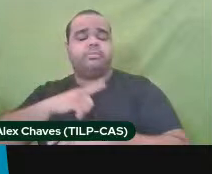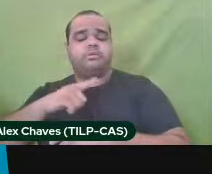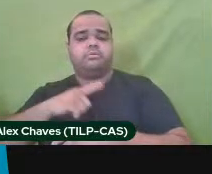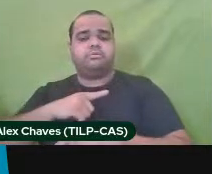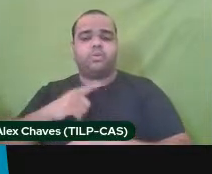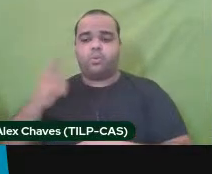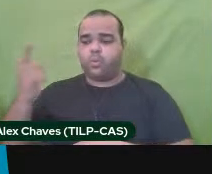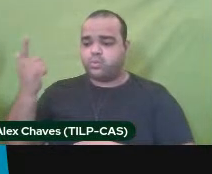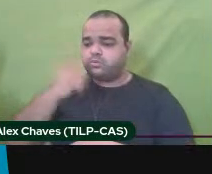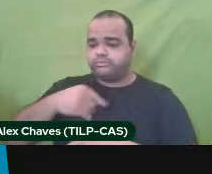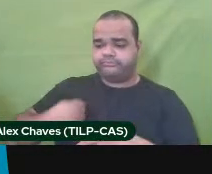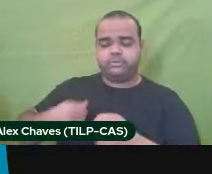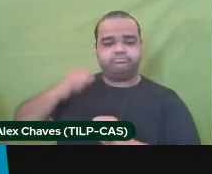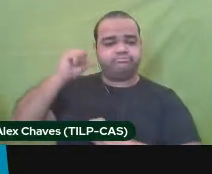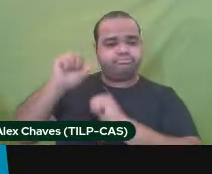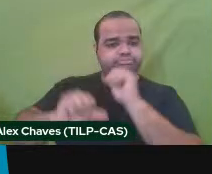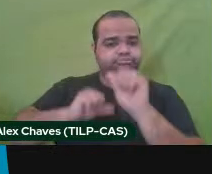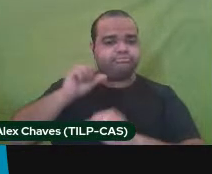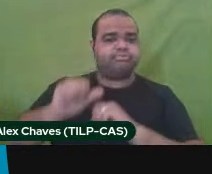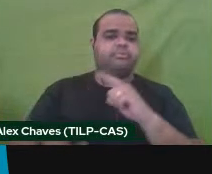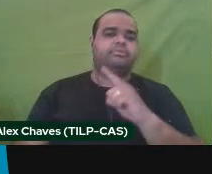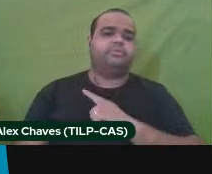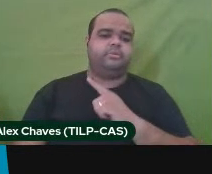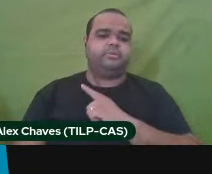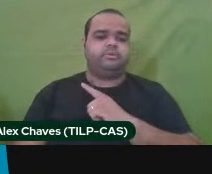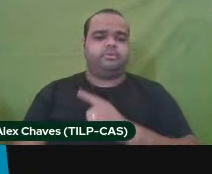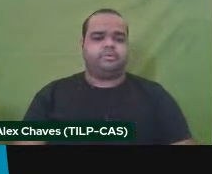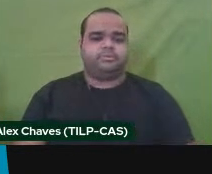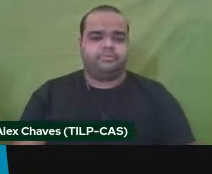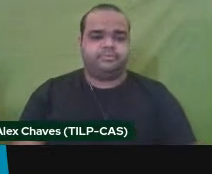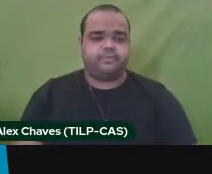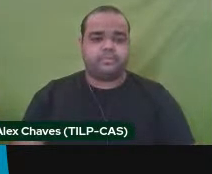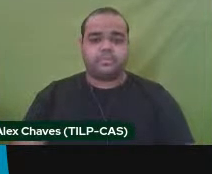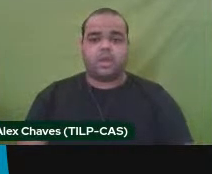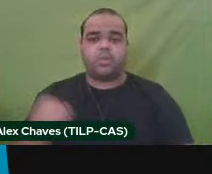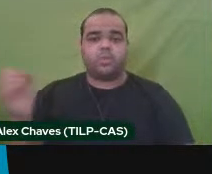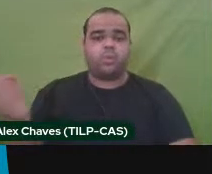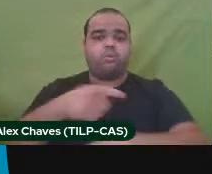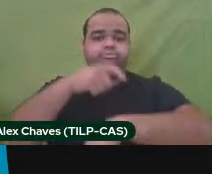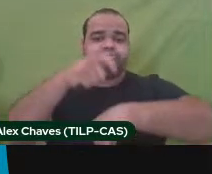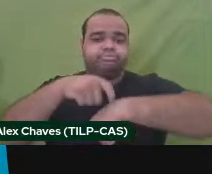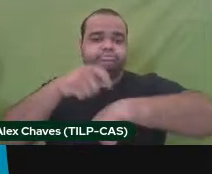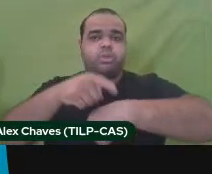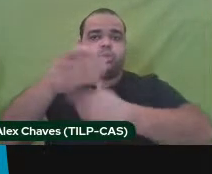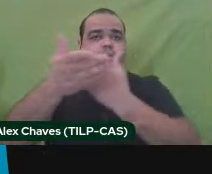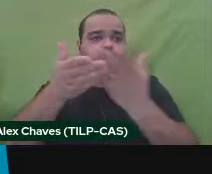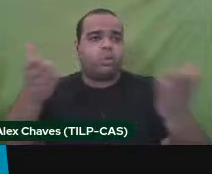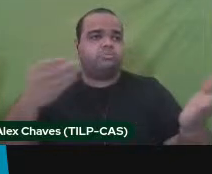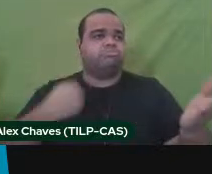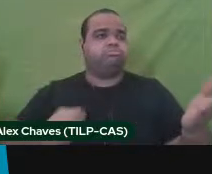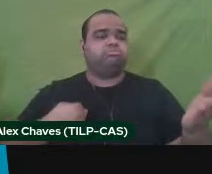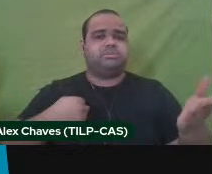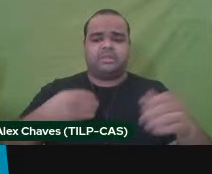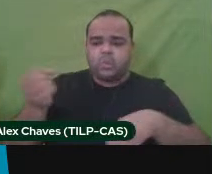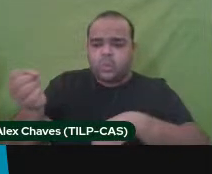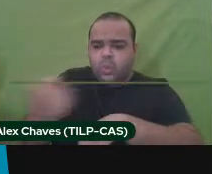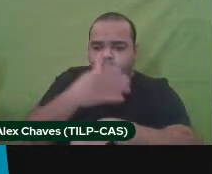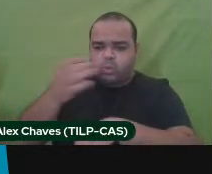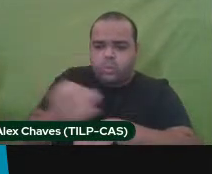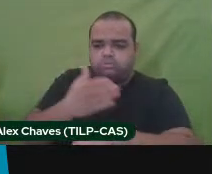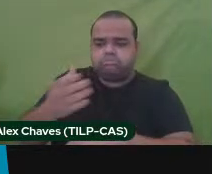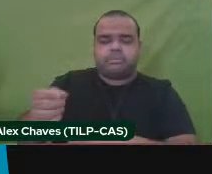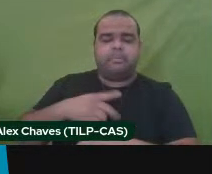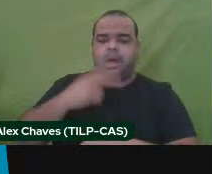de transformação. É um novo momento que vivemos, e a cada novo momento, um